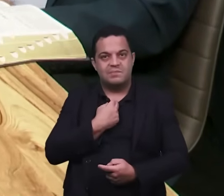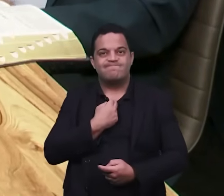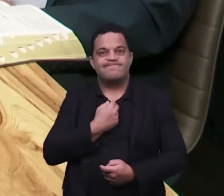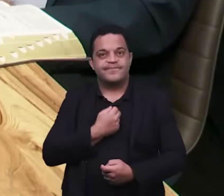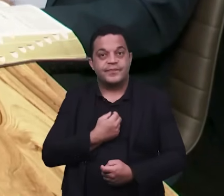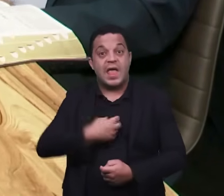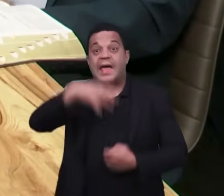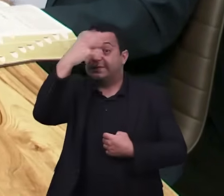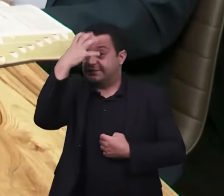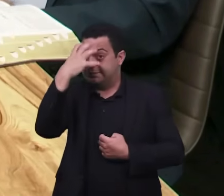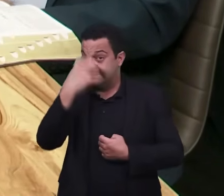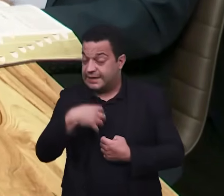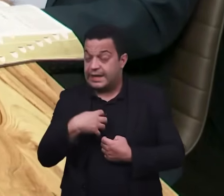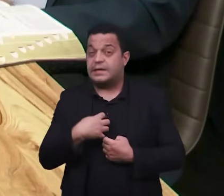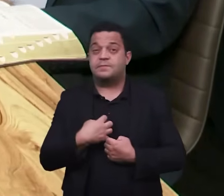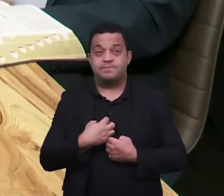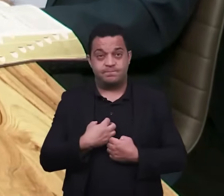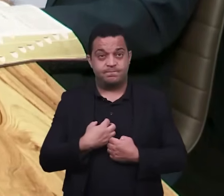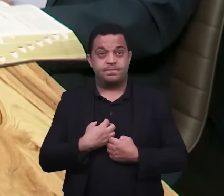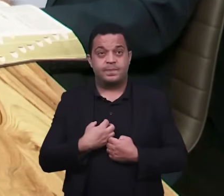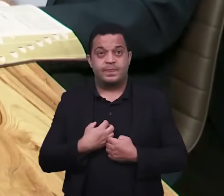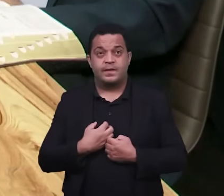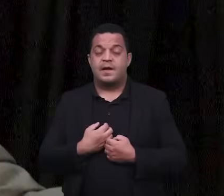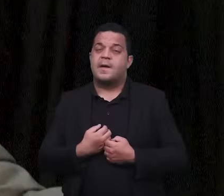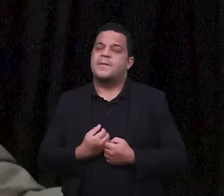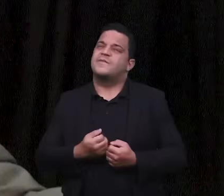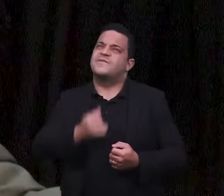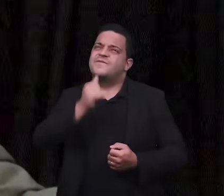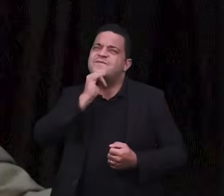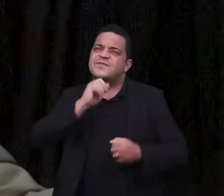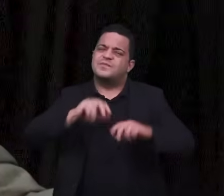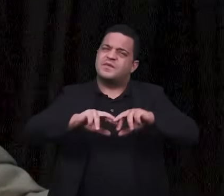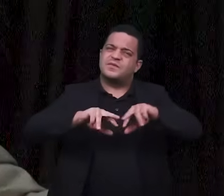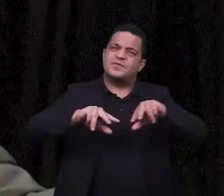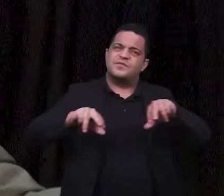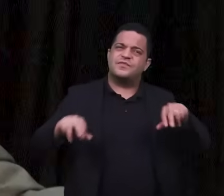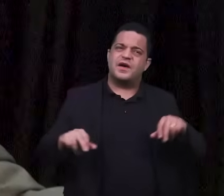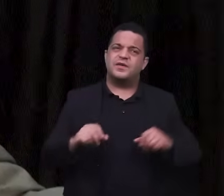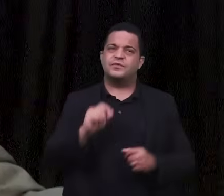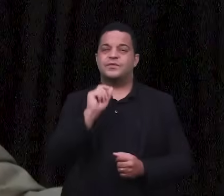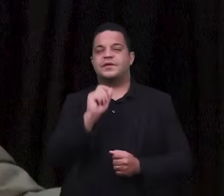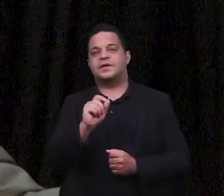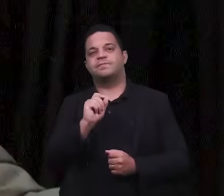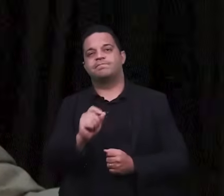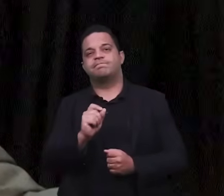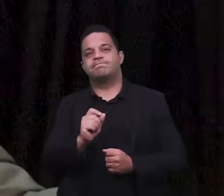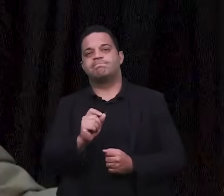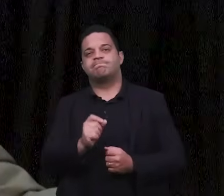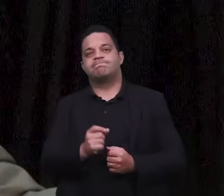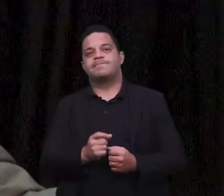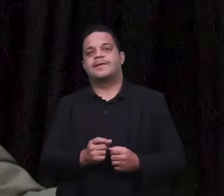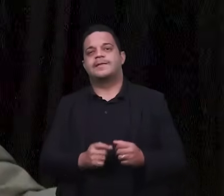tão sério, tão profundo, que nós podemos citar como exemplo positivo, né? Davi, lá no